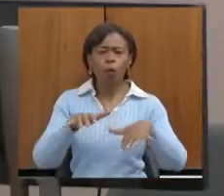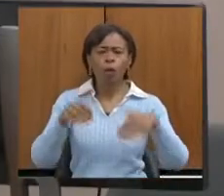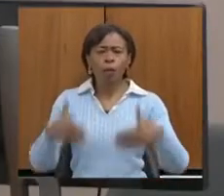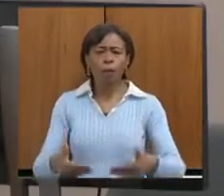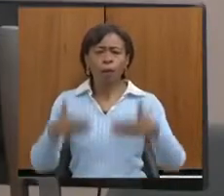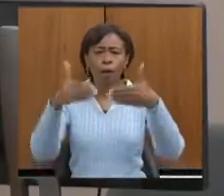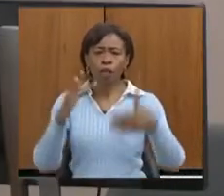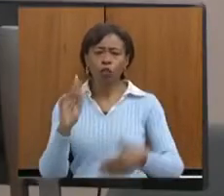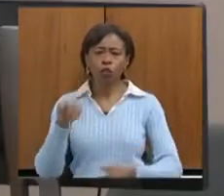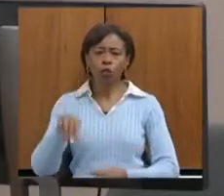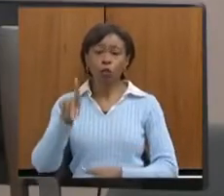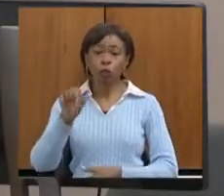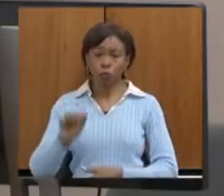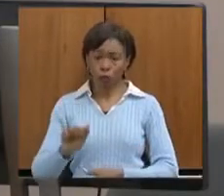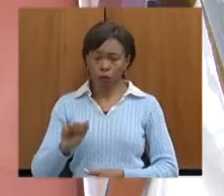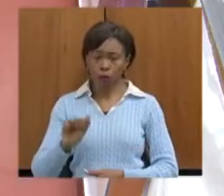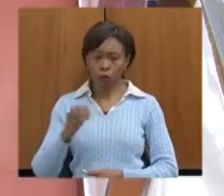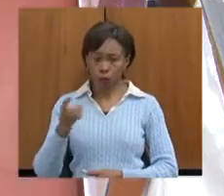Deputados